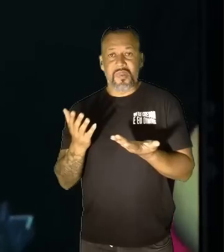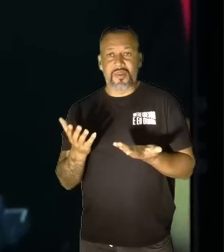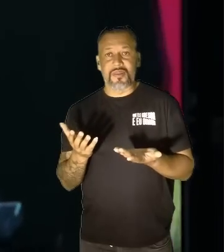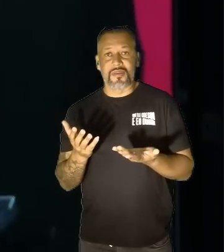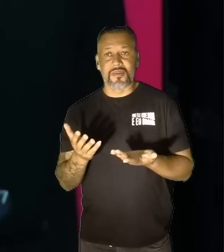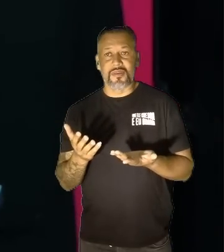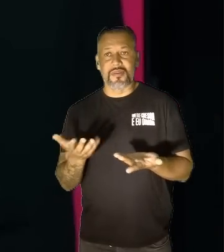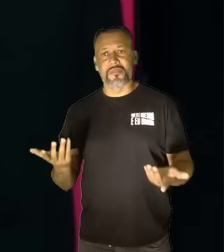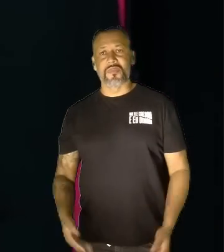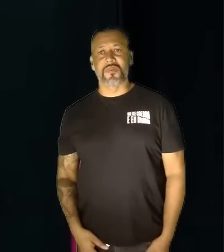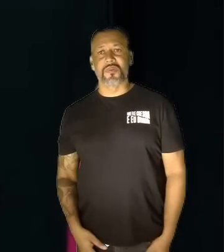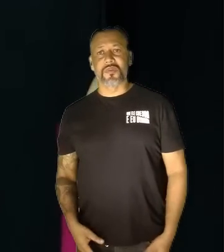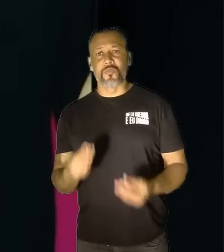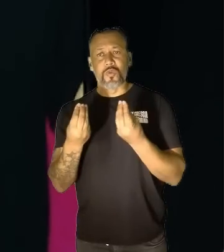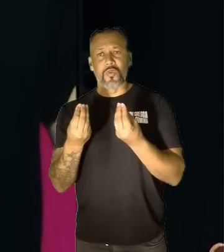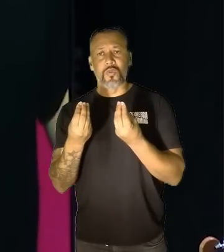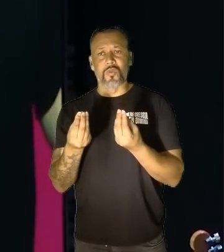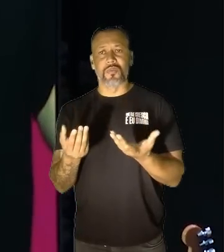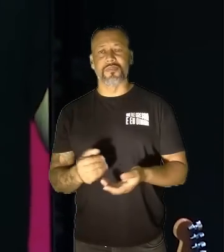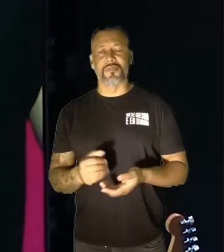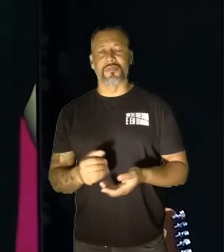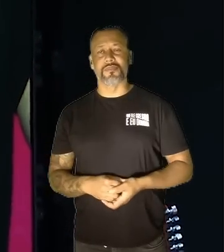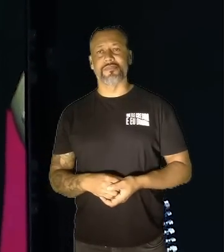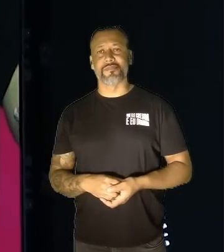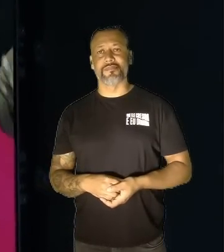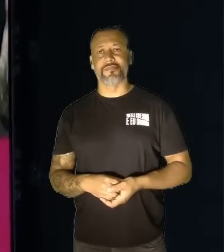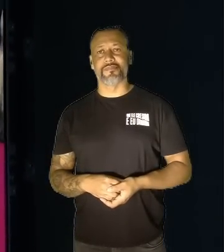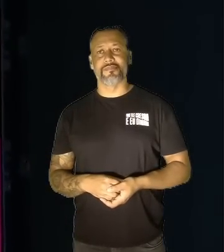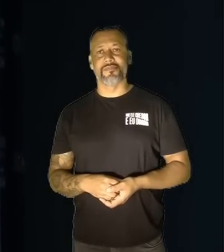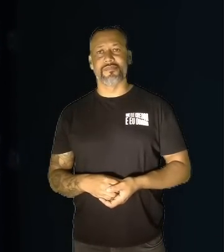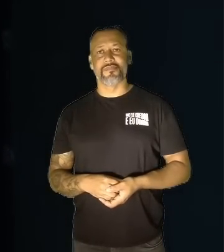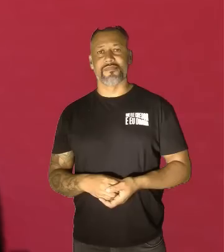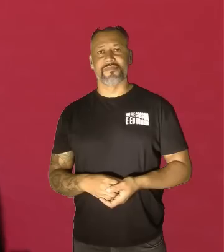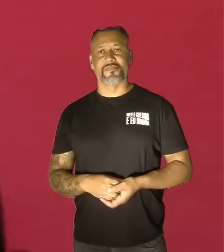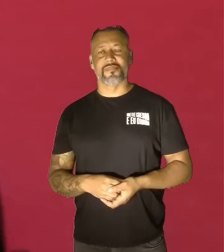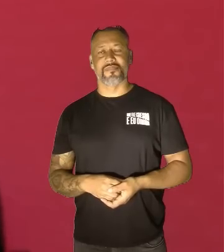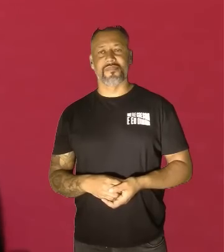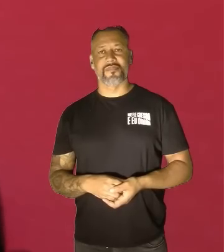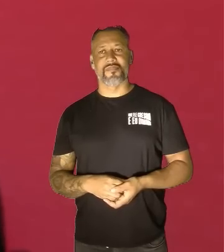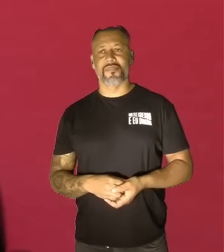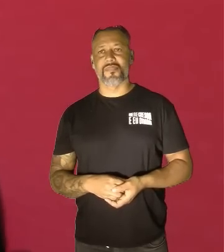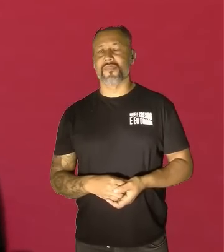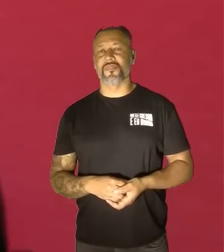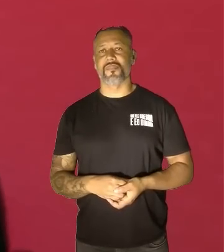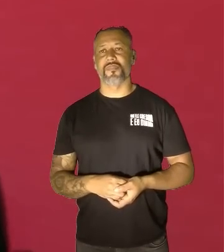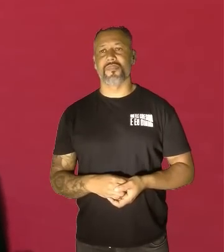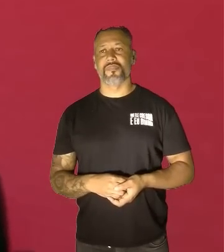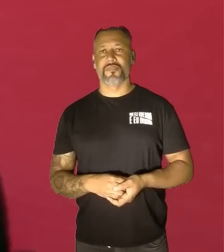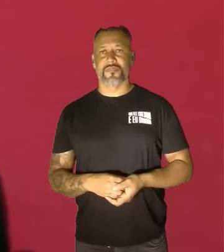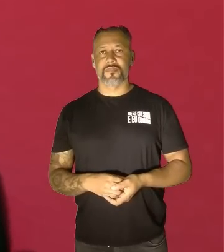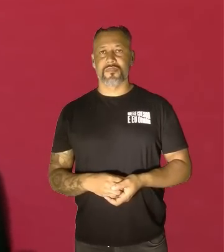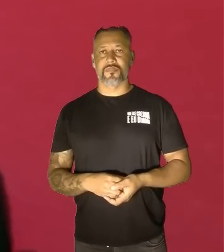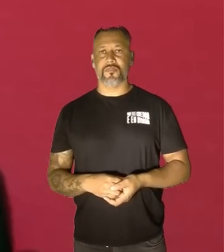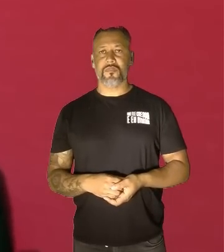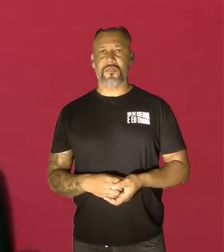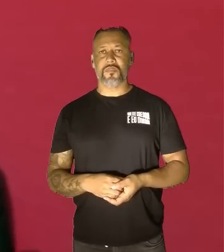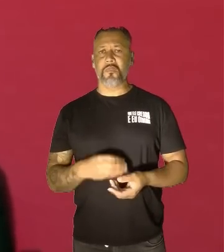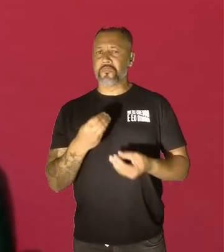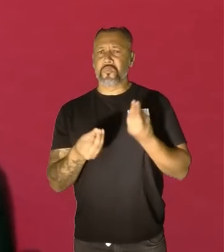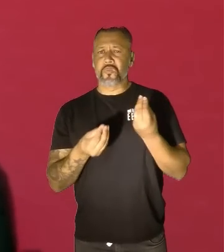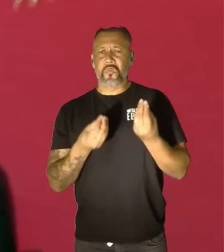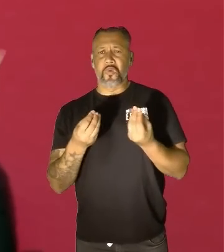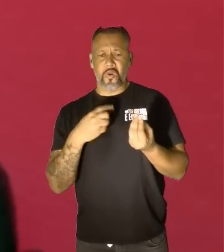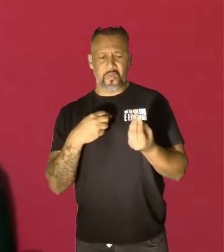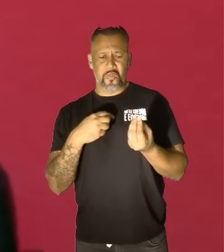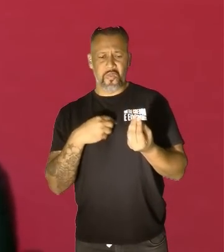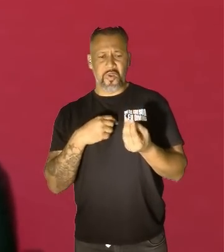Gente, que loucura! Não é uma loucura isso? Sim ou não? Como que eu posso ministrar na casa do Senhor